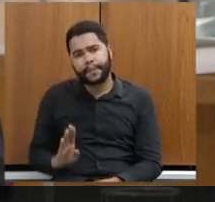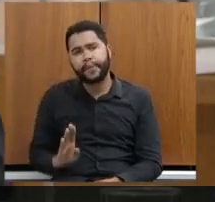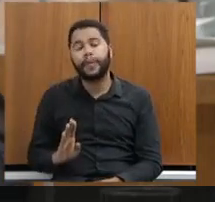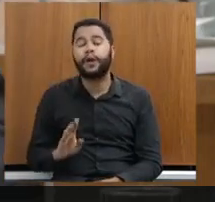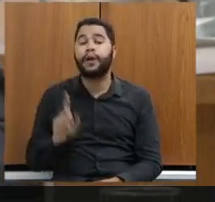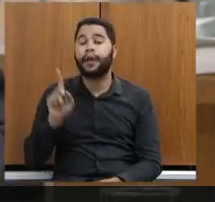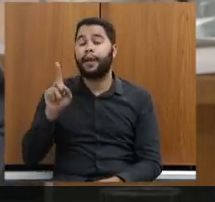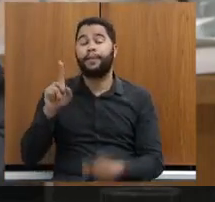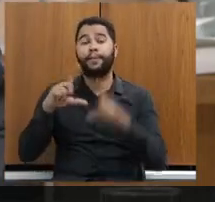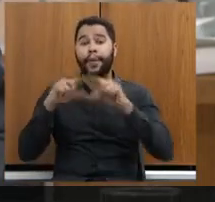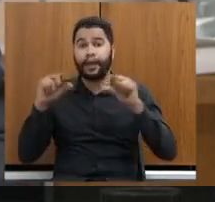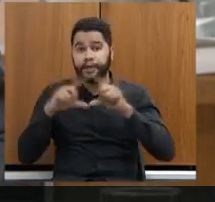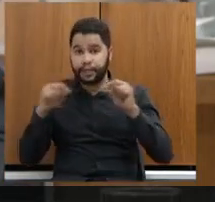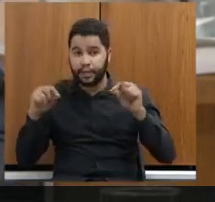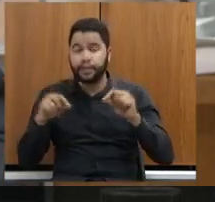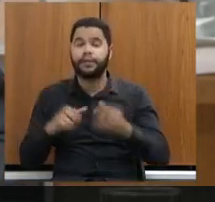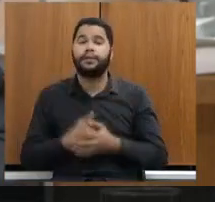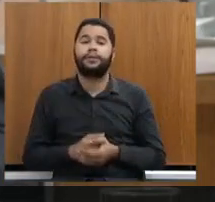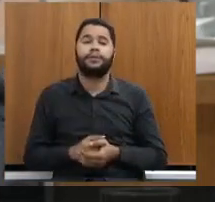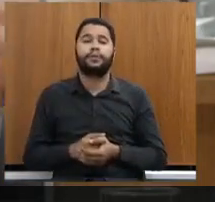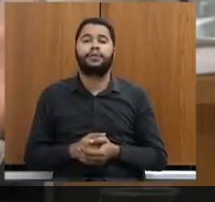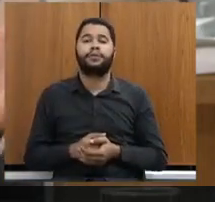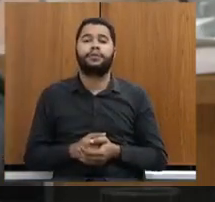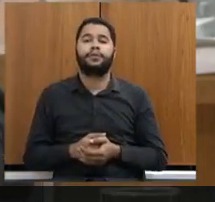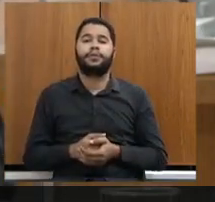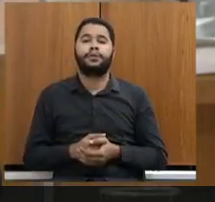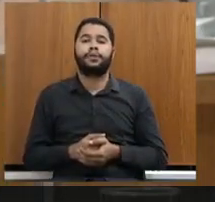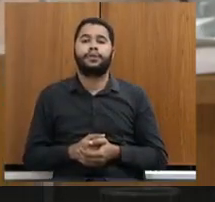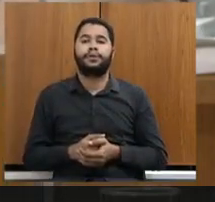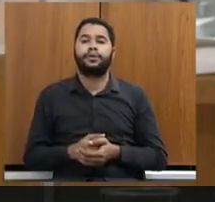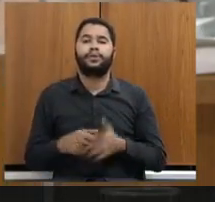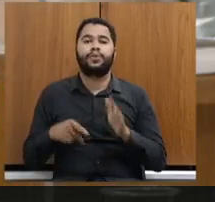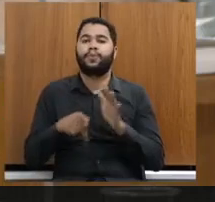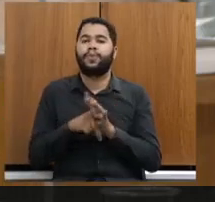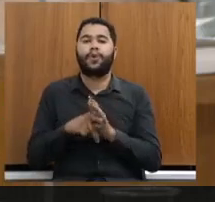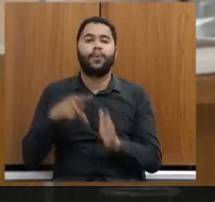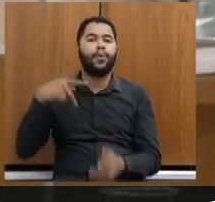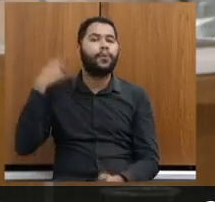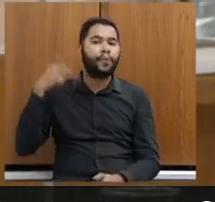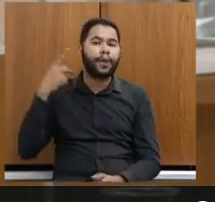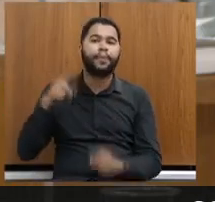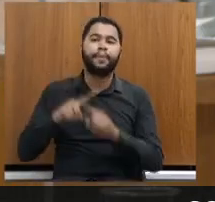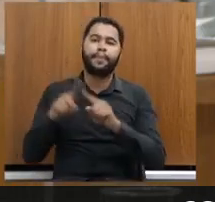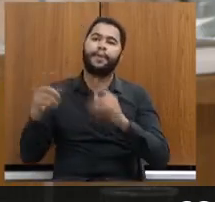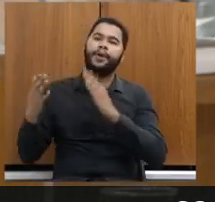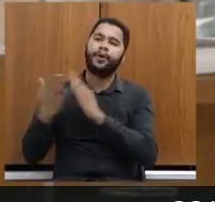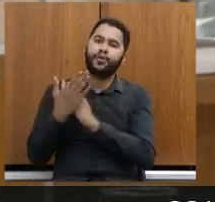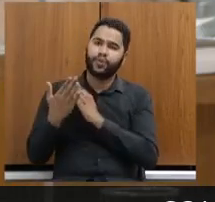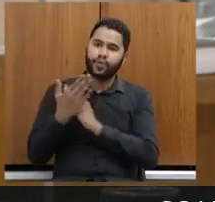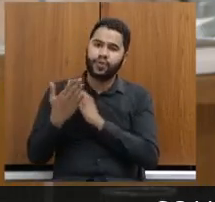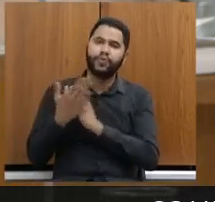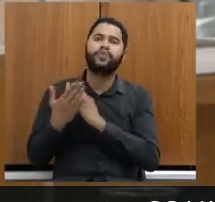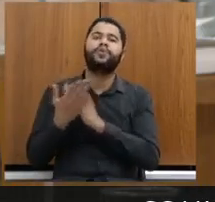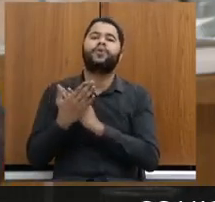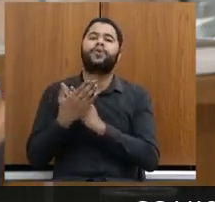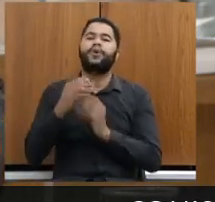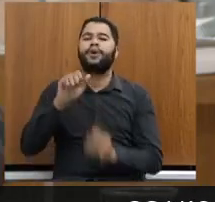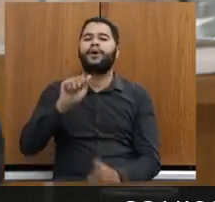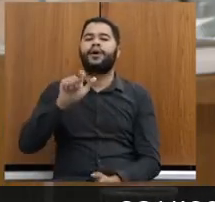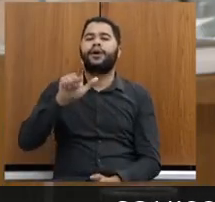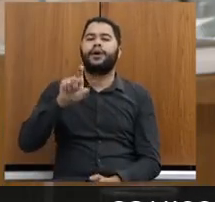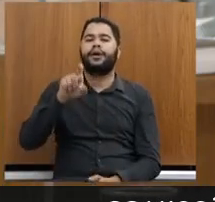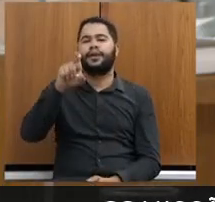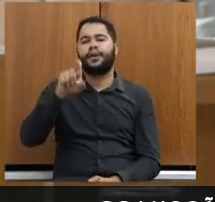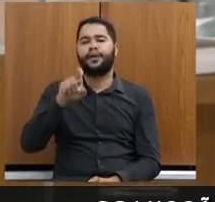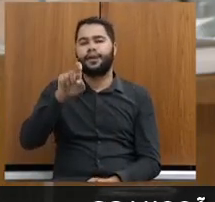como e embora não seja parlamentar nos ajudou muito o Alexandre e na